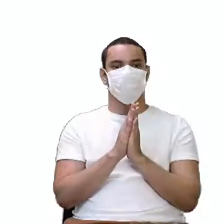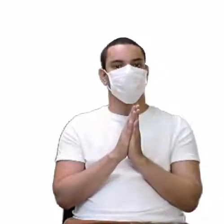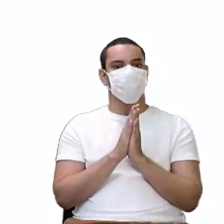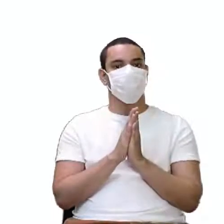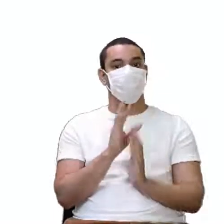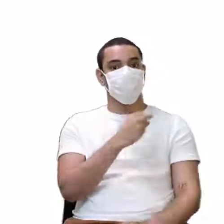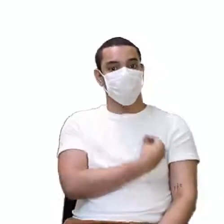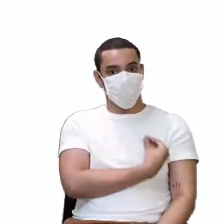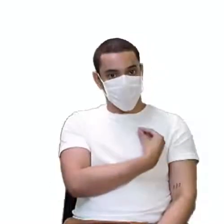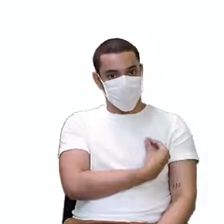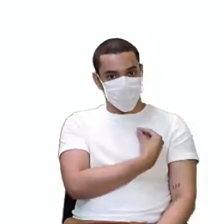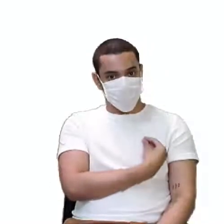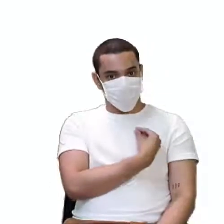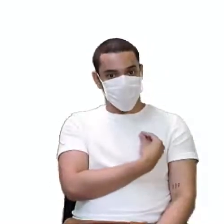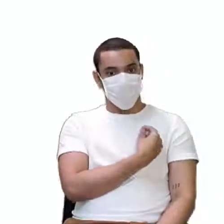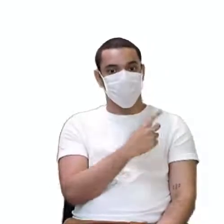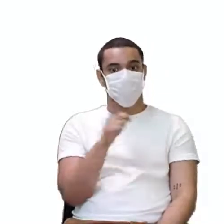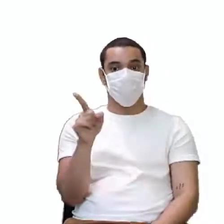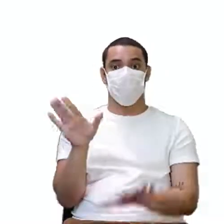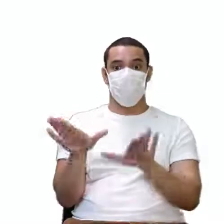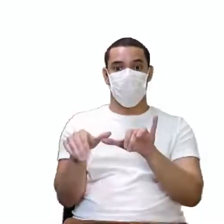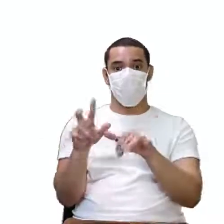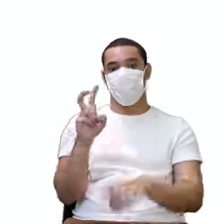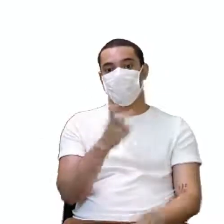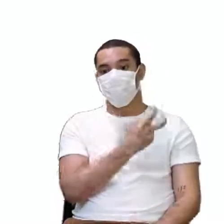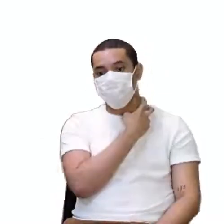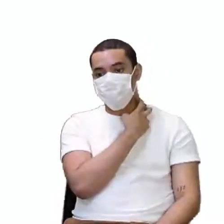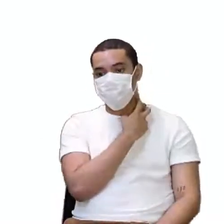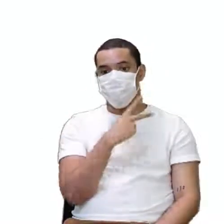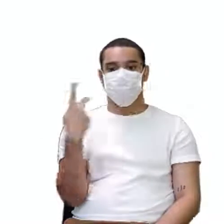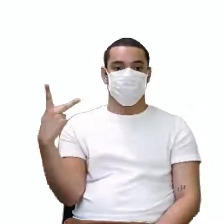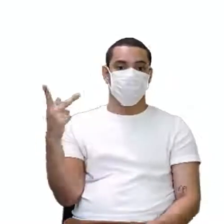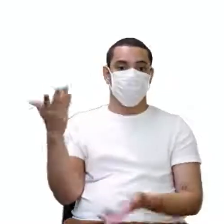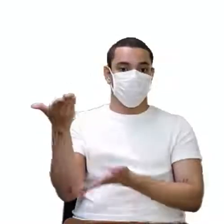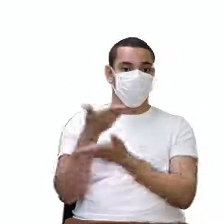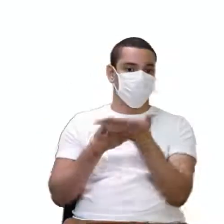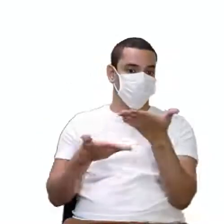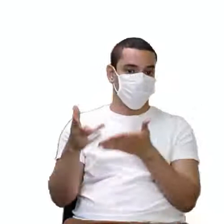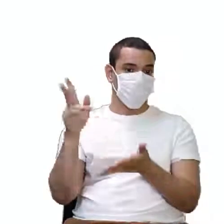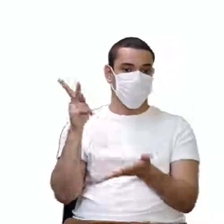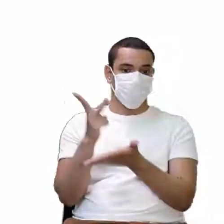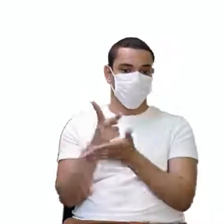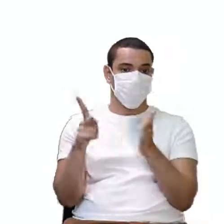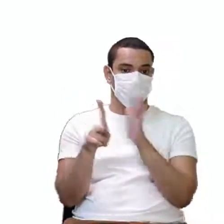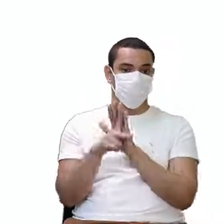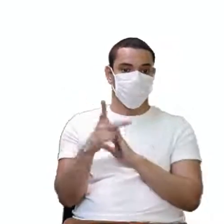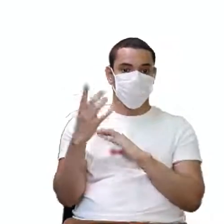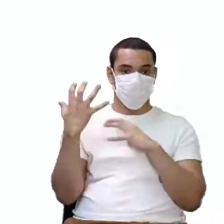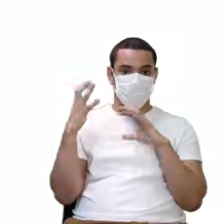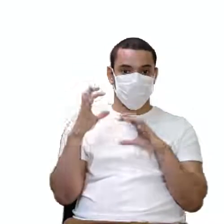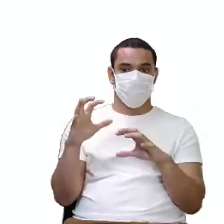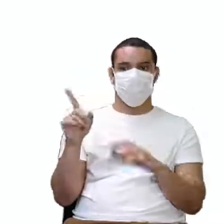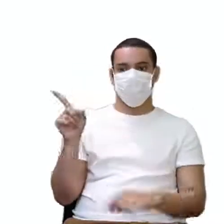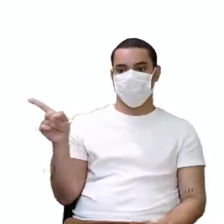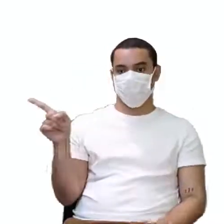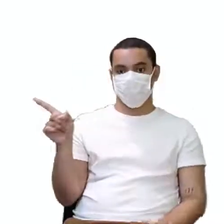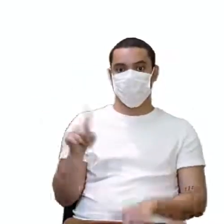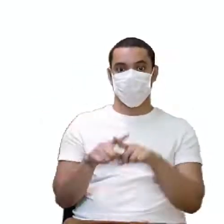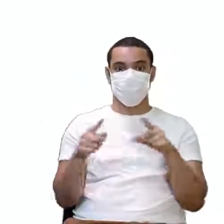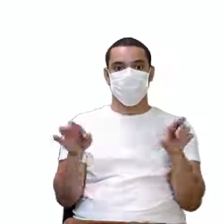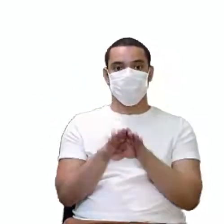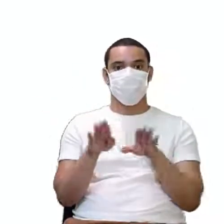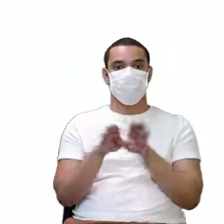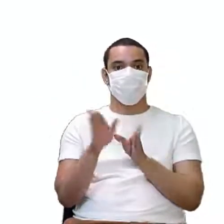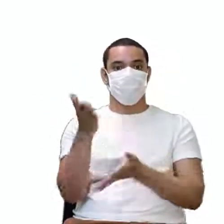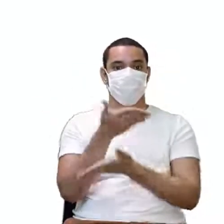A existência de asa, ela é compartilhada entre os morcegos, a autapomorfia, mas entre